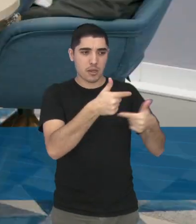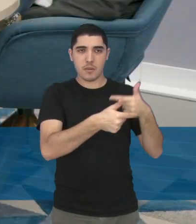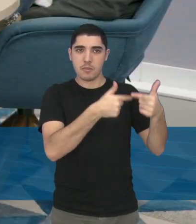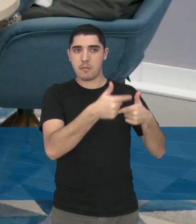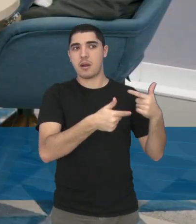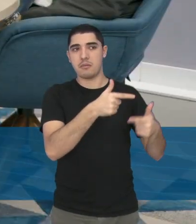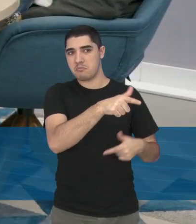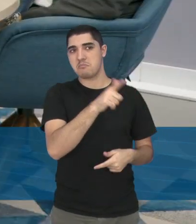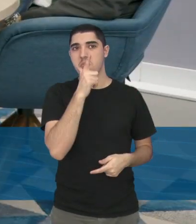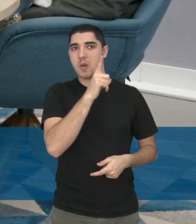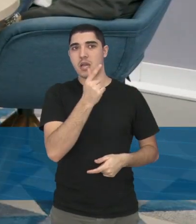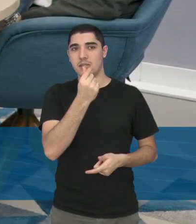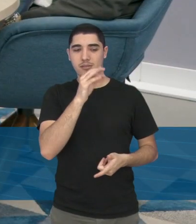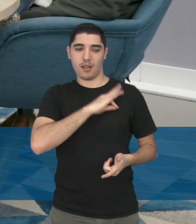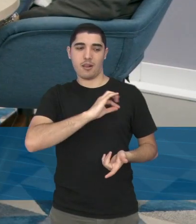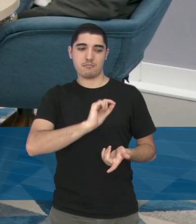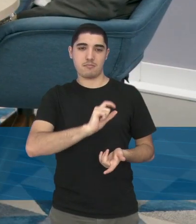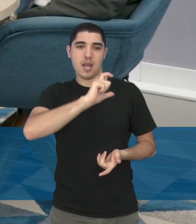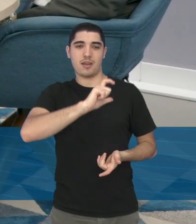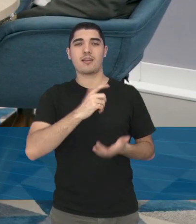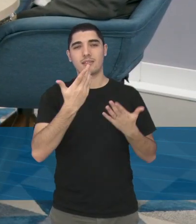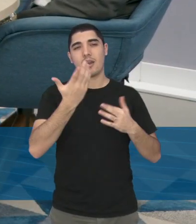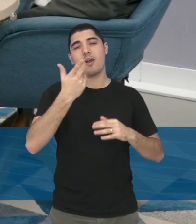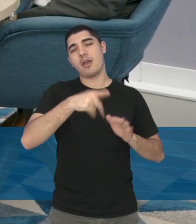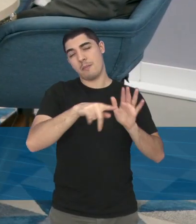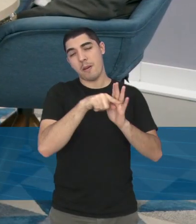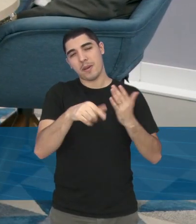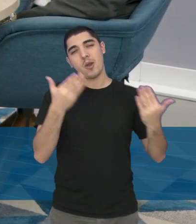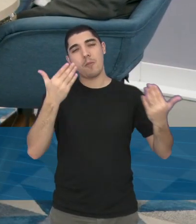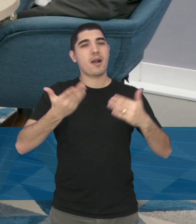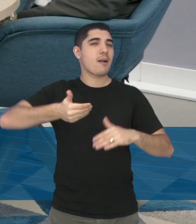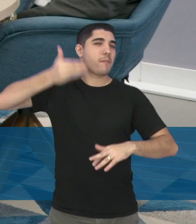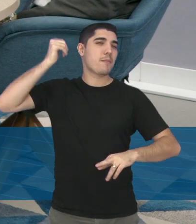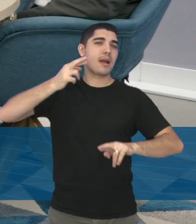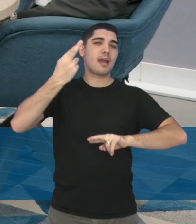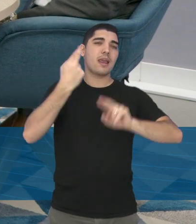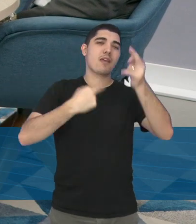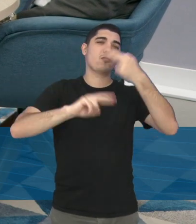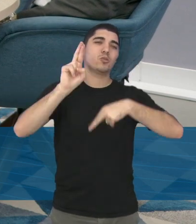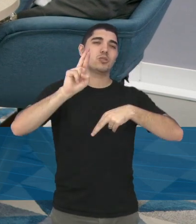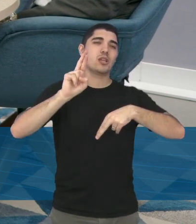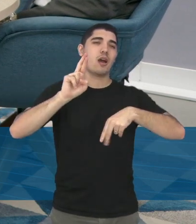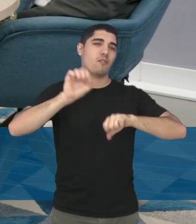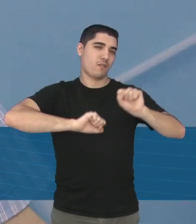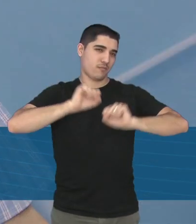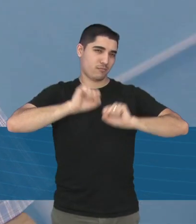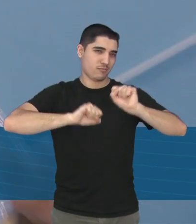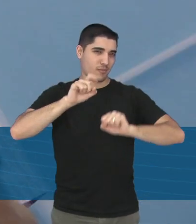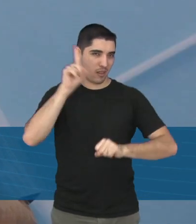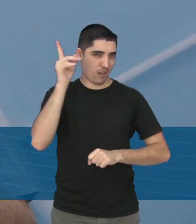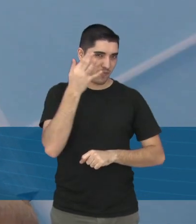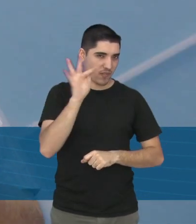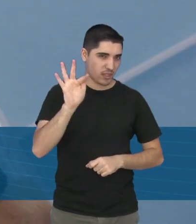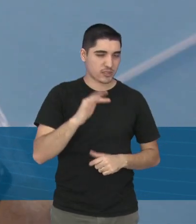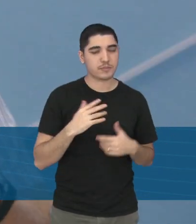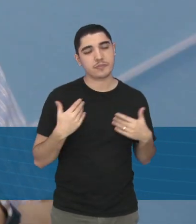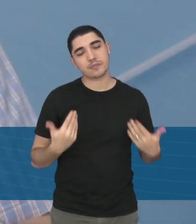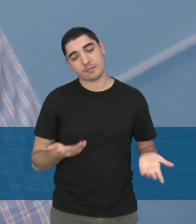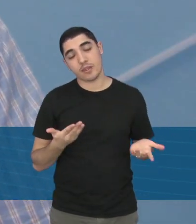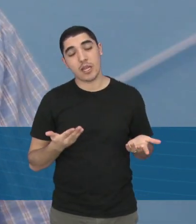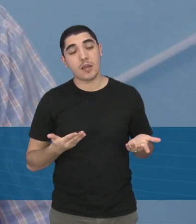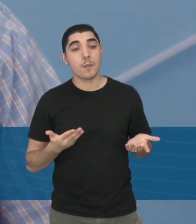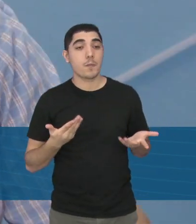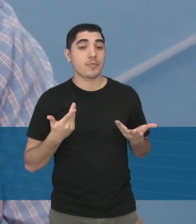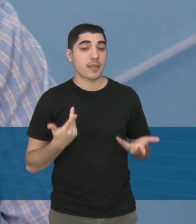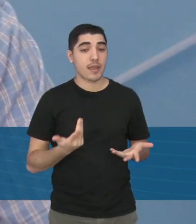industrial, que vem lá da Revolução Industrial, da Segunda Revolução Industrial. E isso também, a